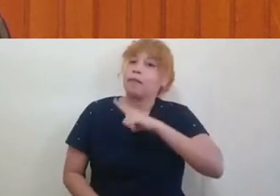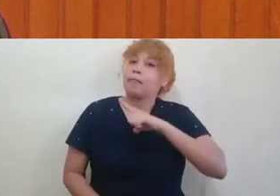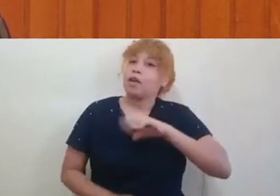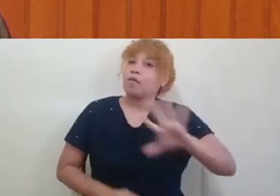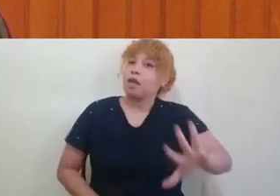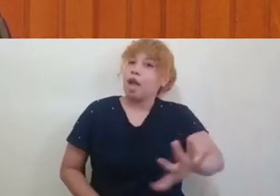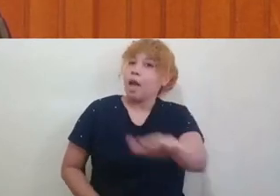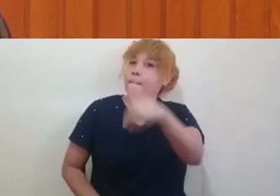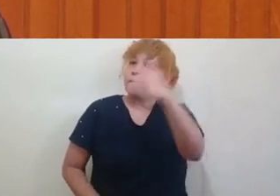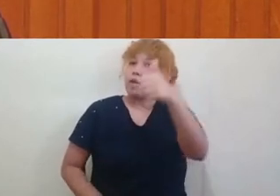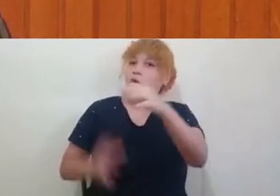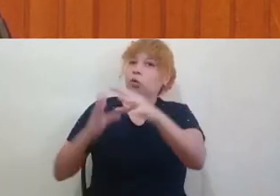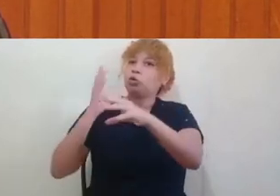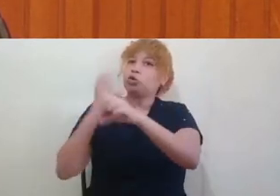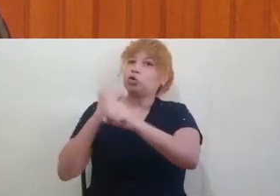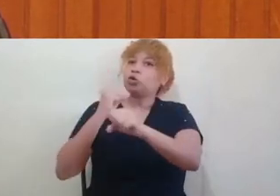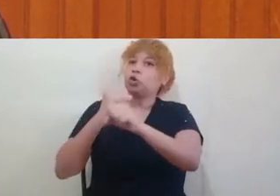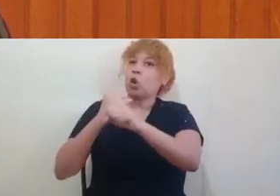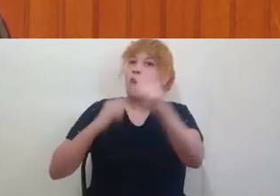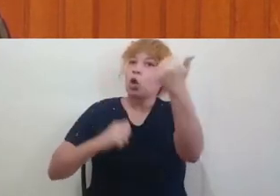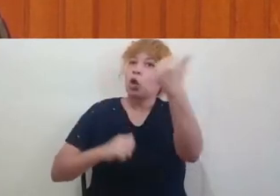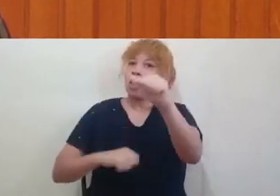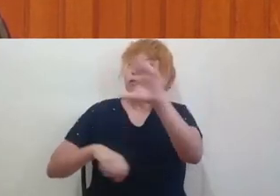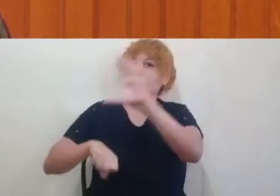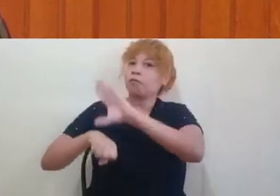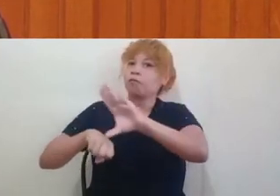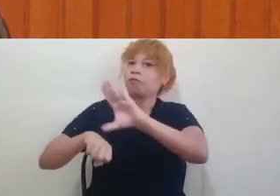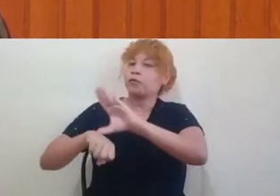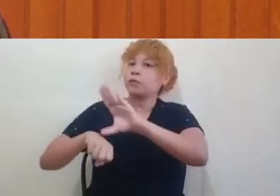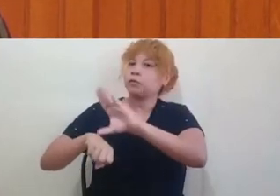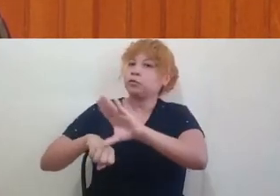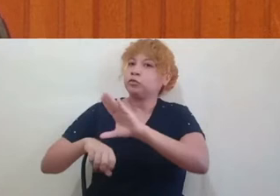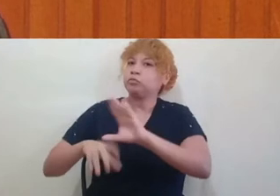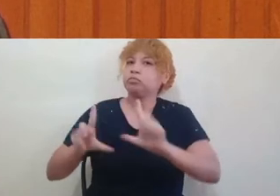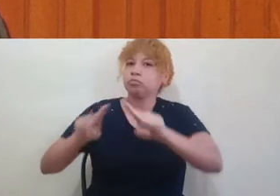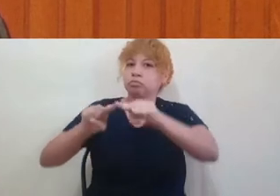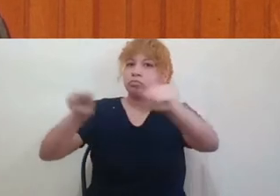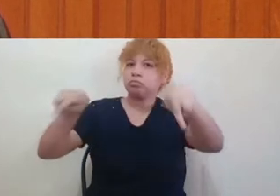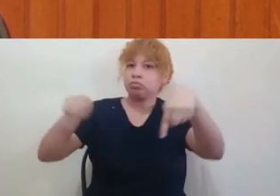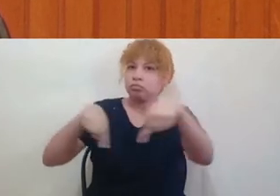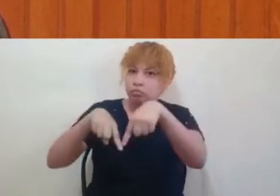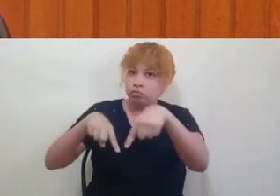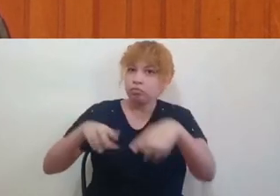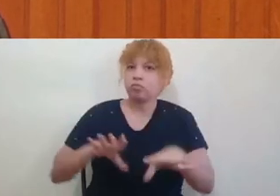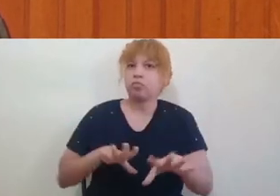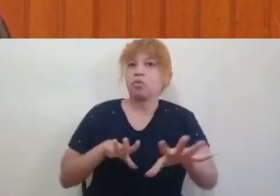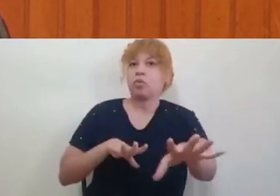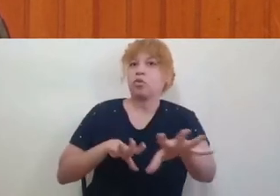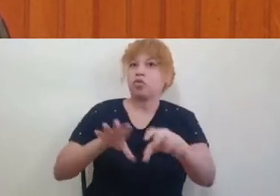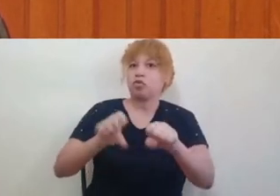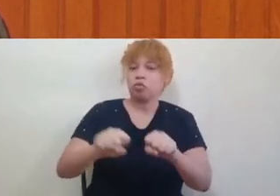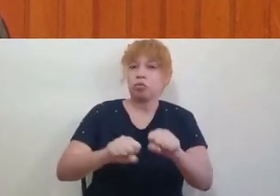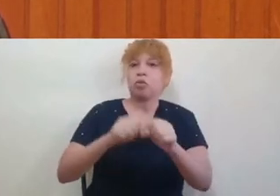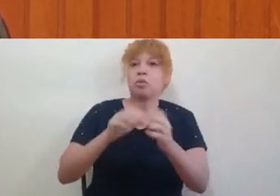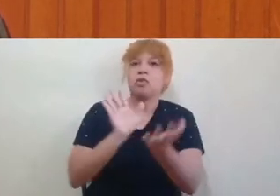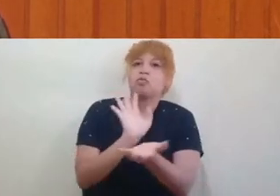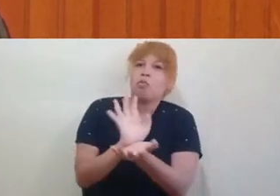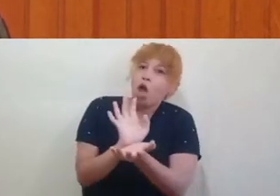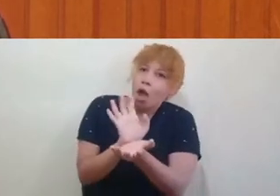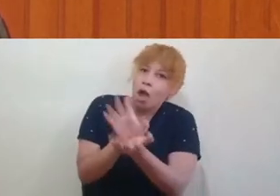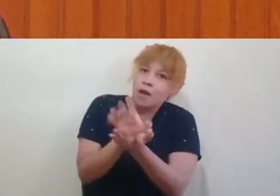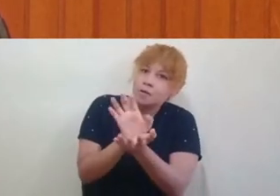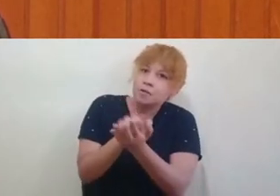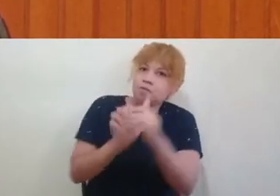Conselhos Superiores desta instituição, quando da assinatura da ata oficial da formatura. Todos os formandos